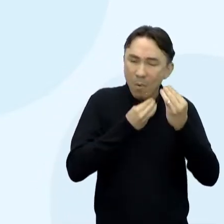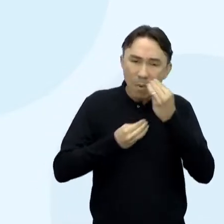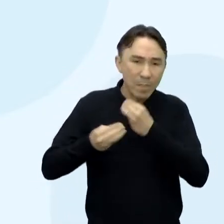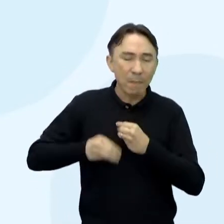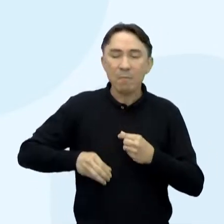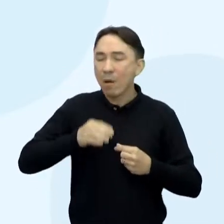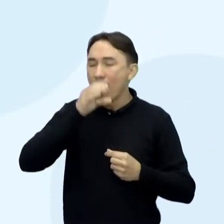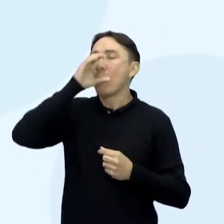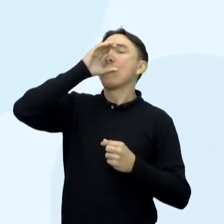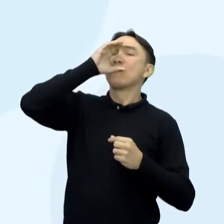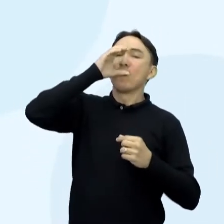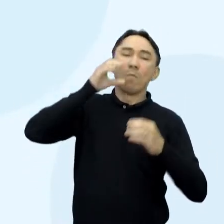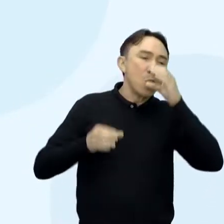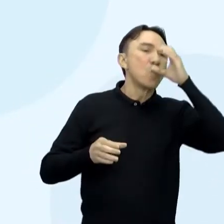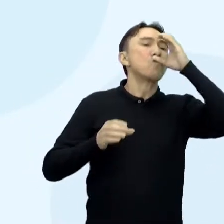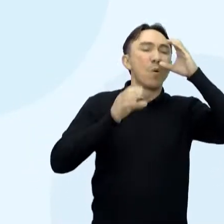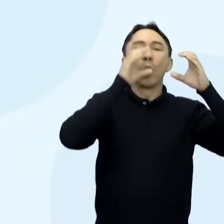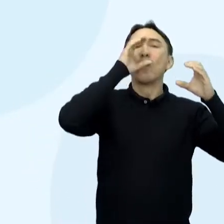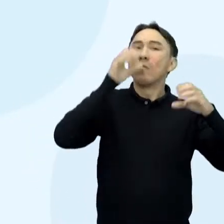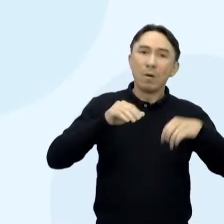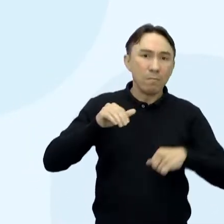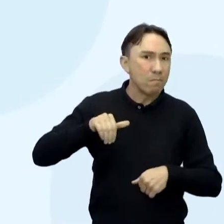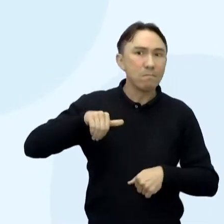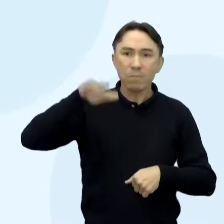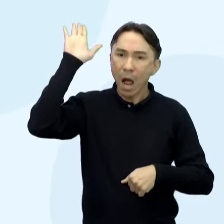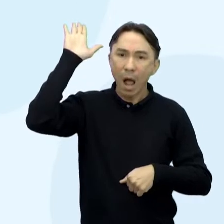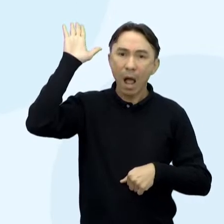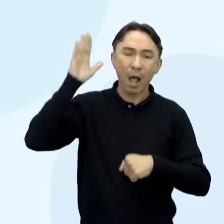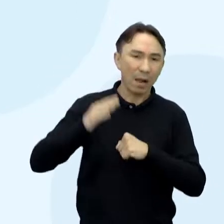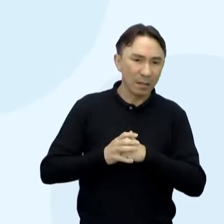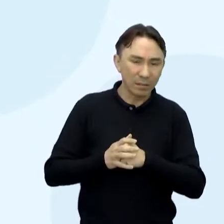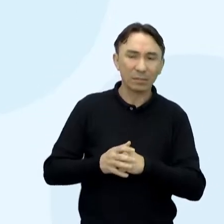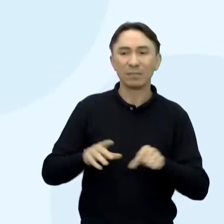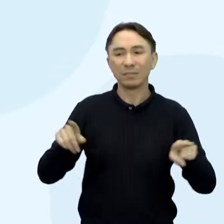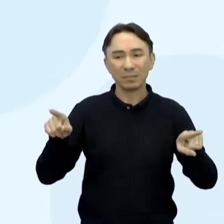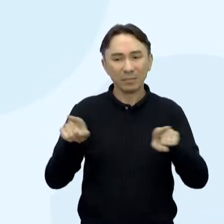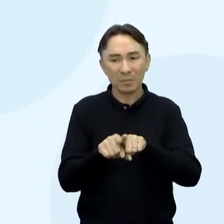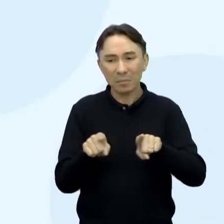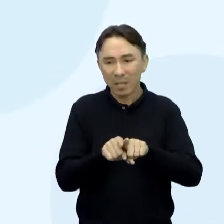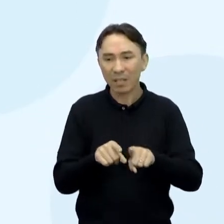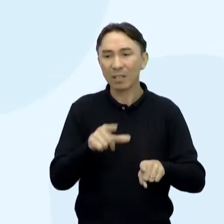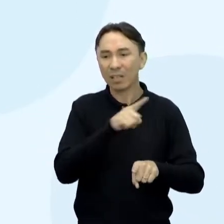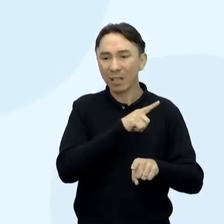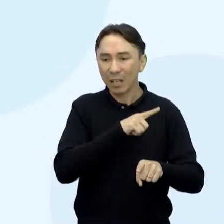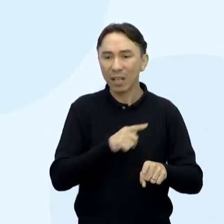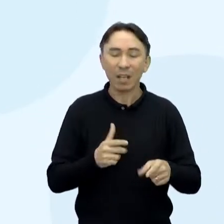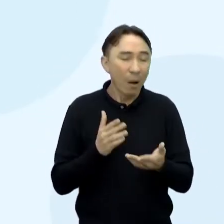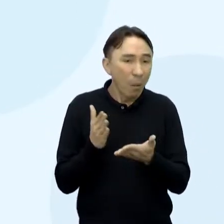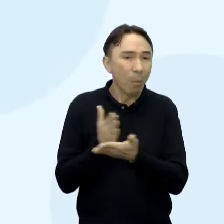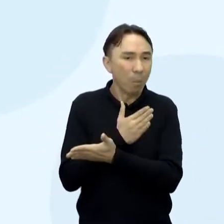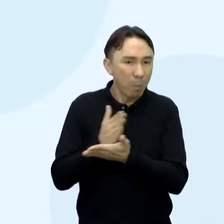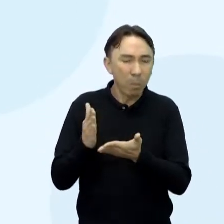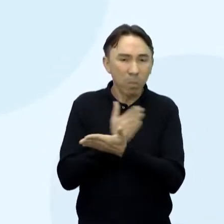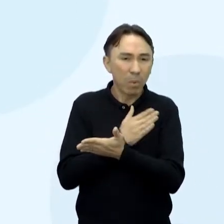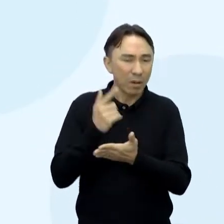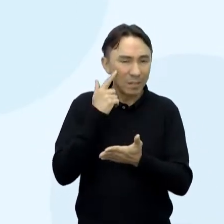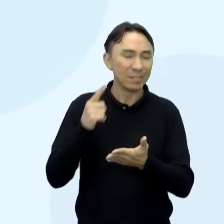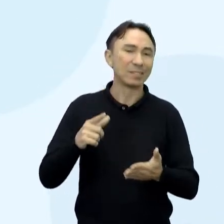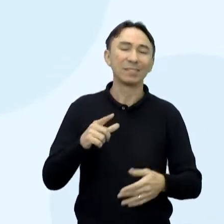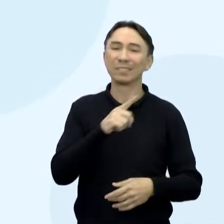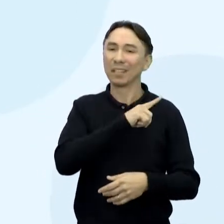que o normal. As pessoas constroem canais simbólicos